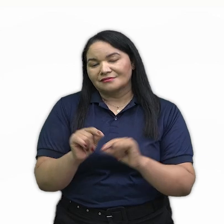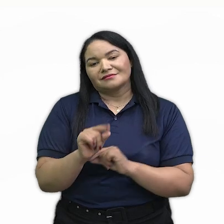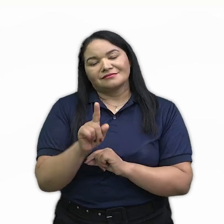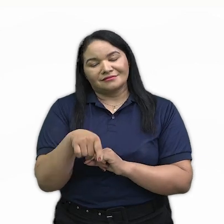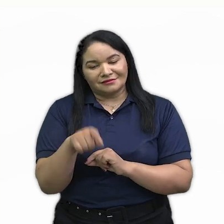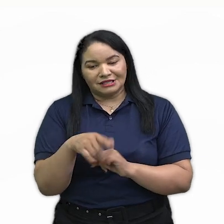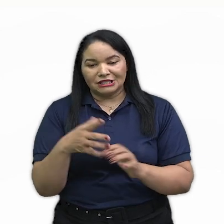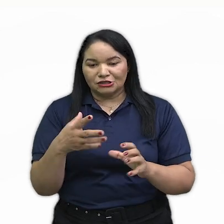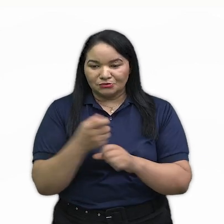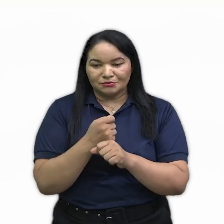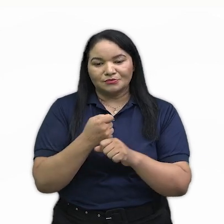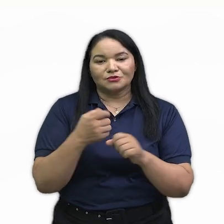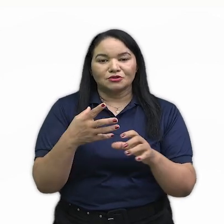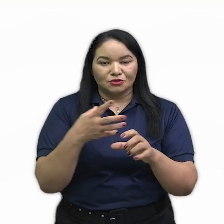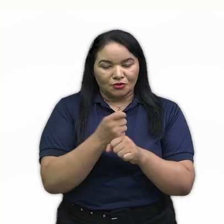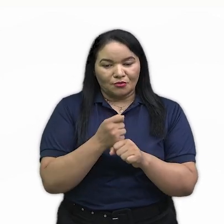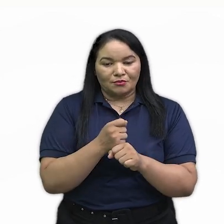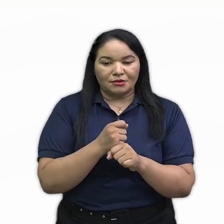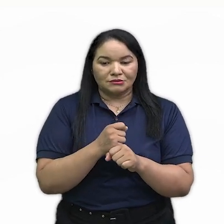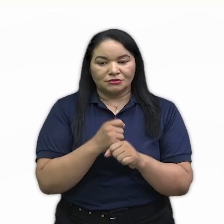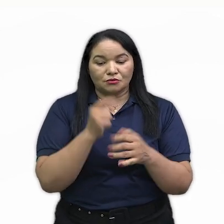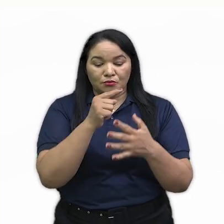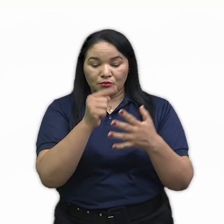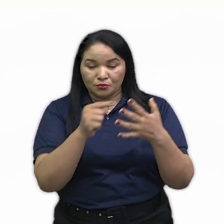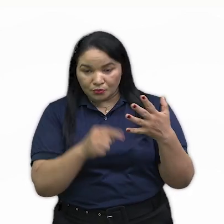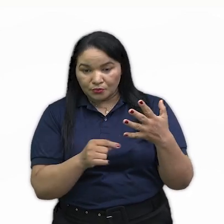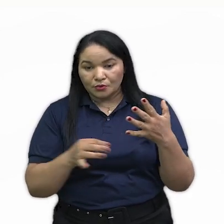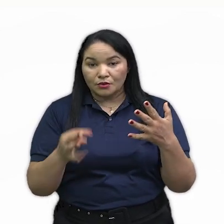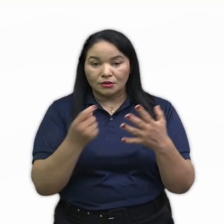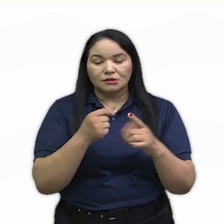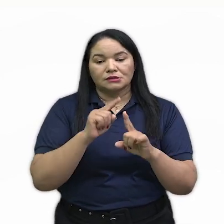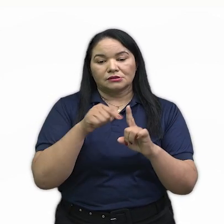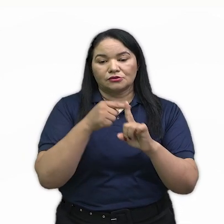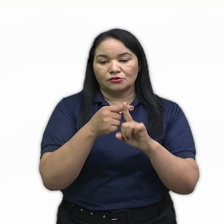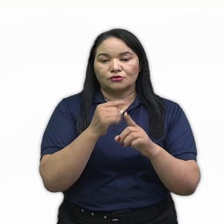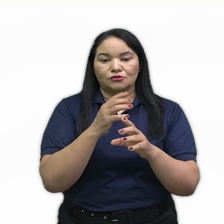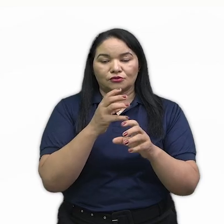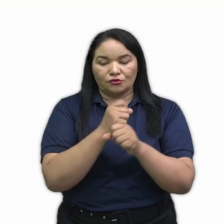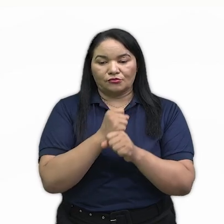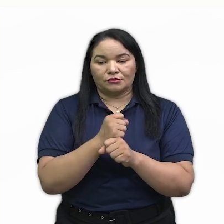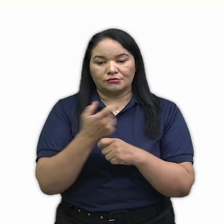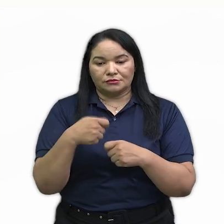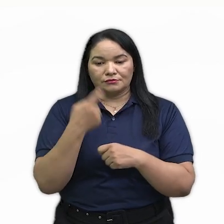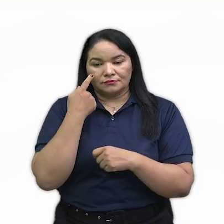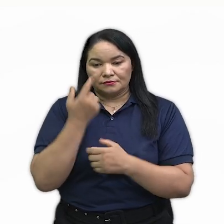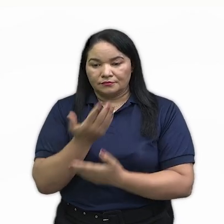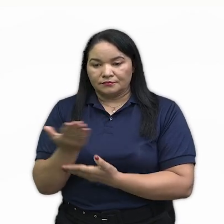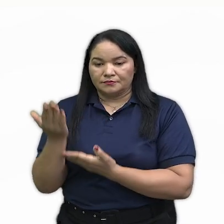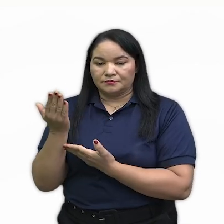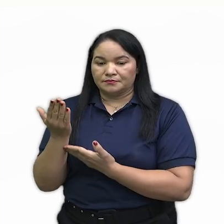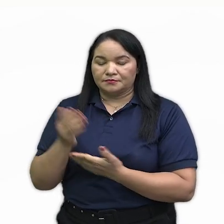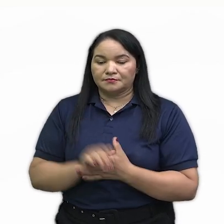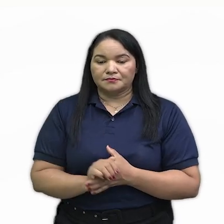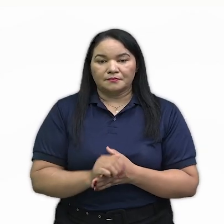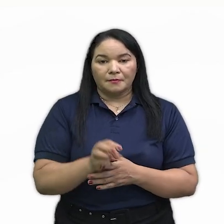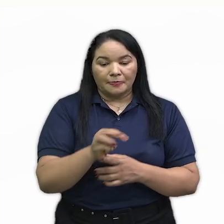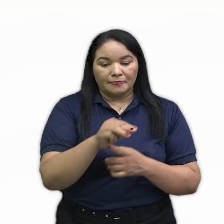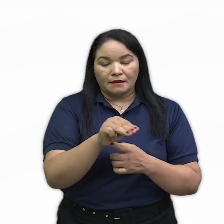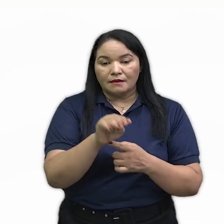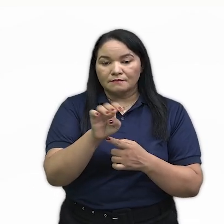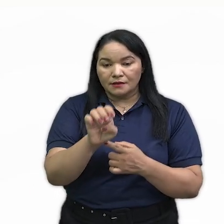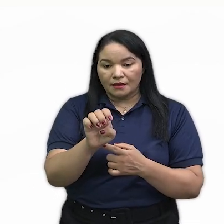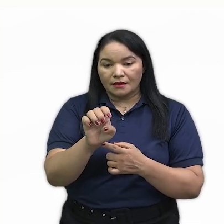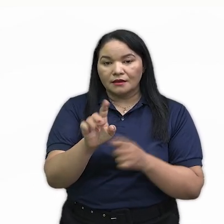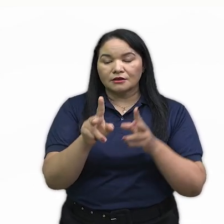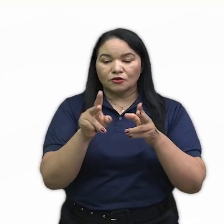é calcular a soma entre esses 5 elementos. Então, repare, vou colocar bem aqui, ó, média vai